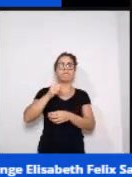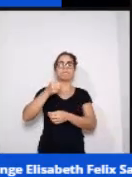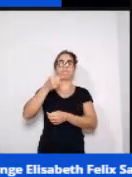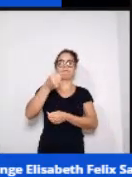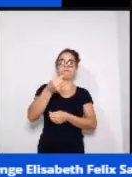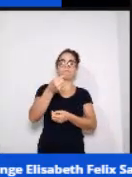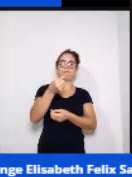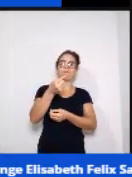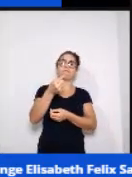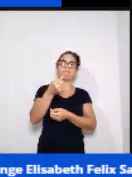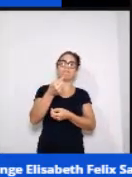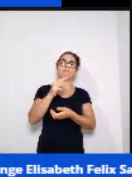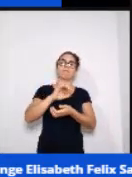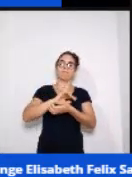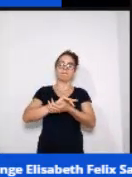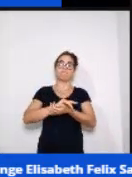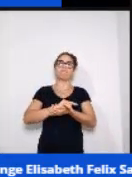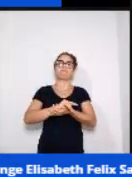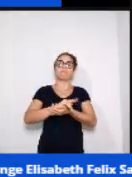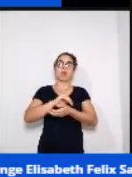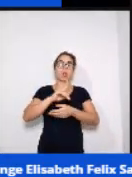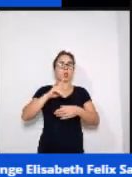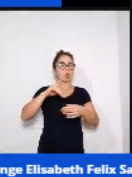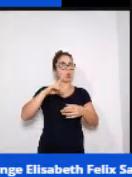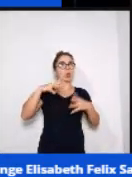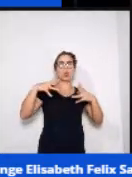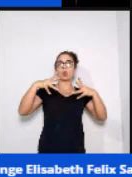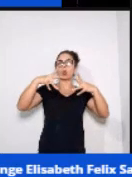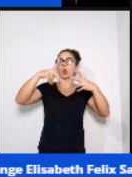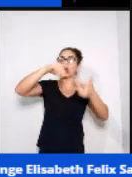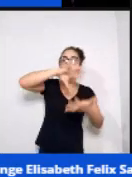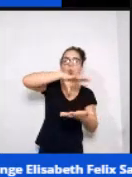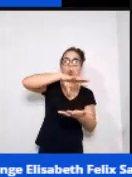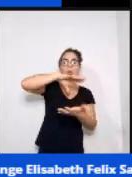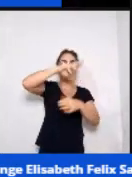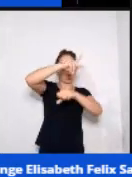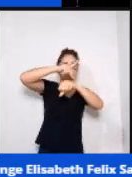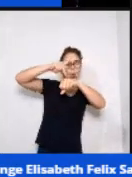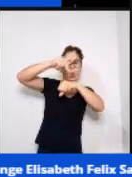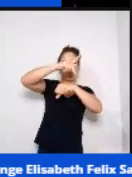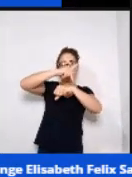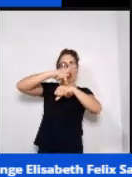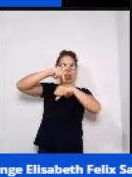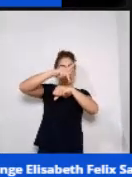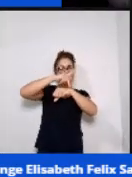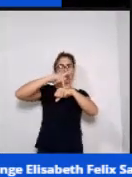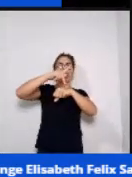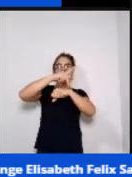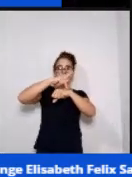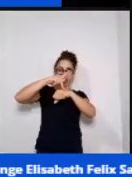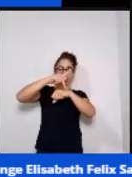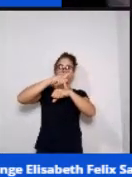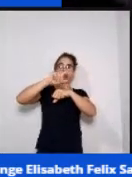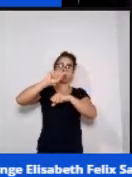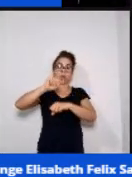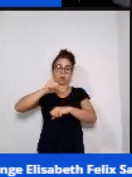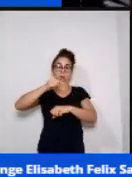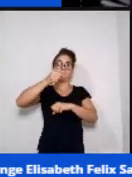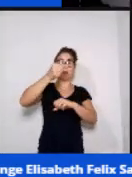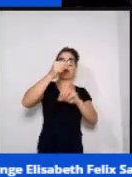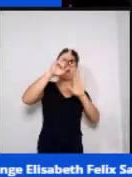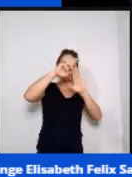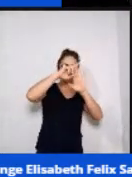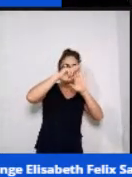se passou para todo o nosso país, né? Vamos colocar assim. Foi tanto que depois dessas medidas serem adotadas,